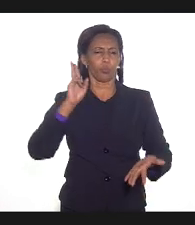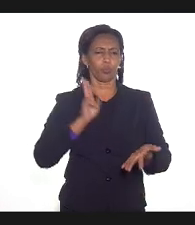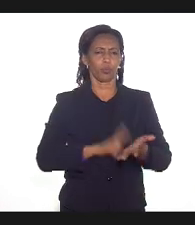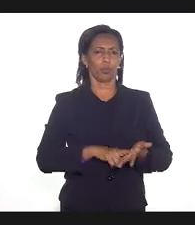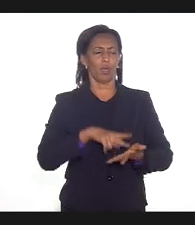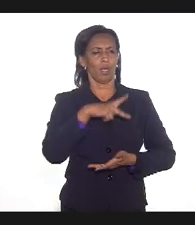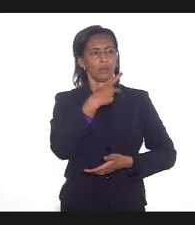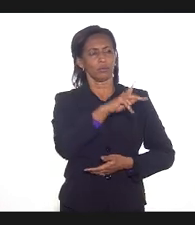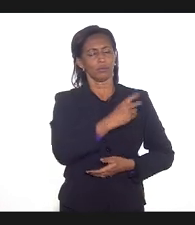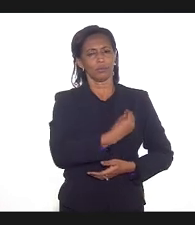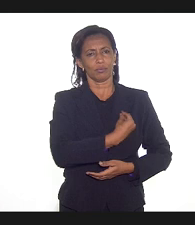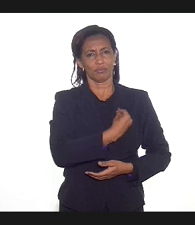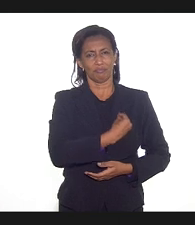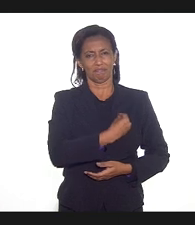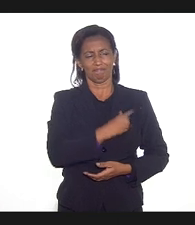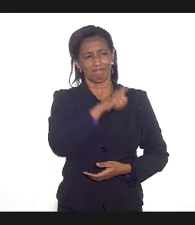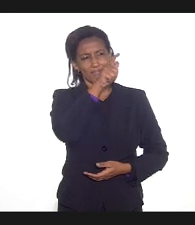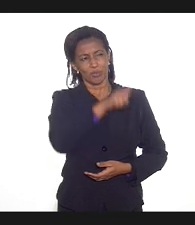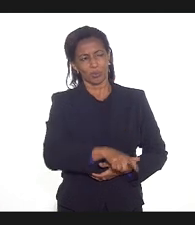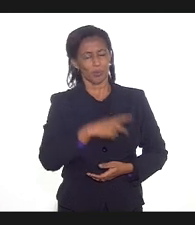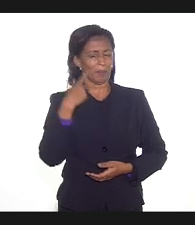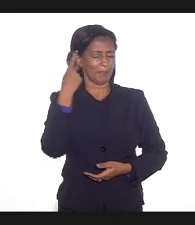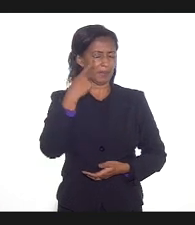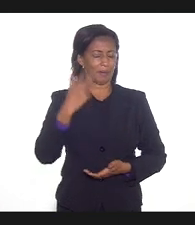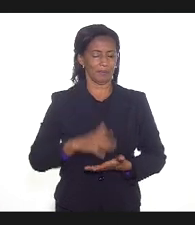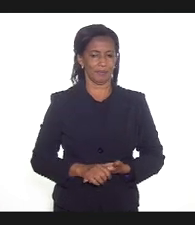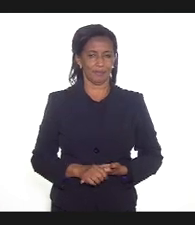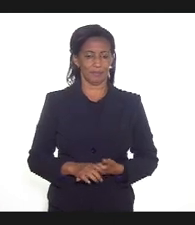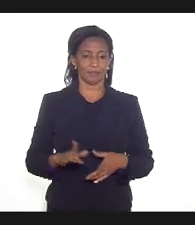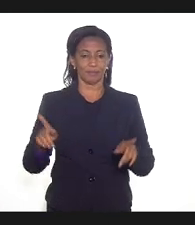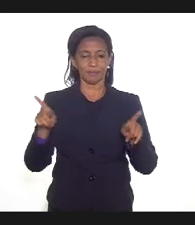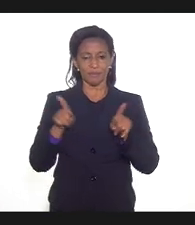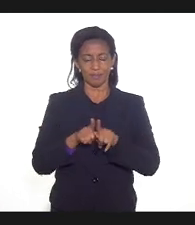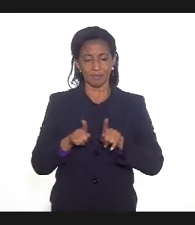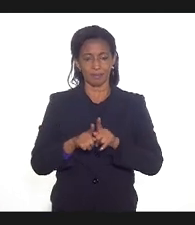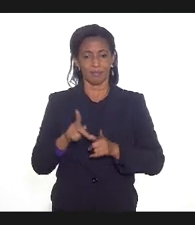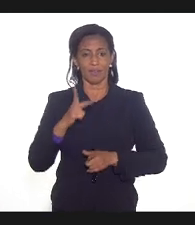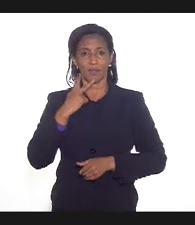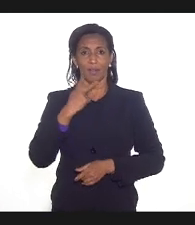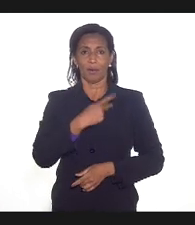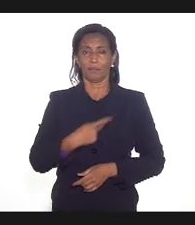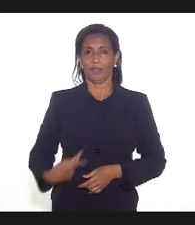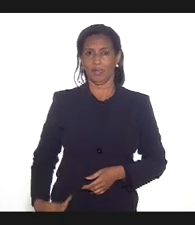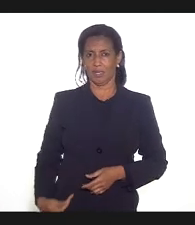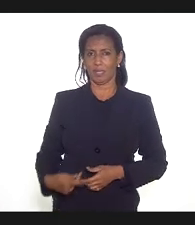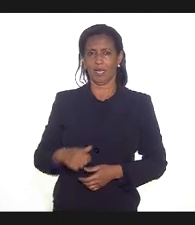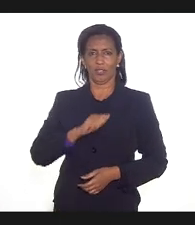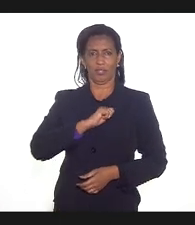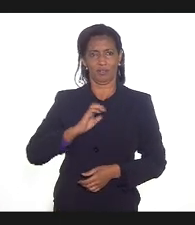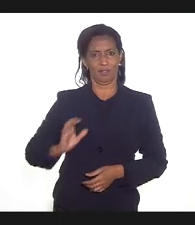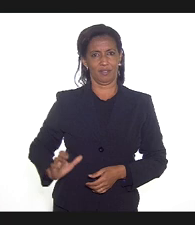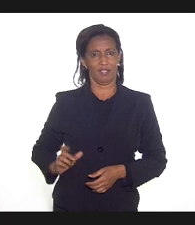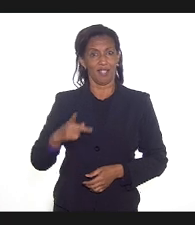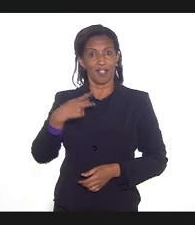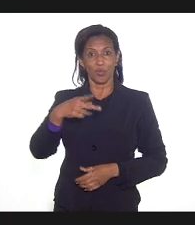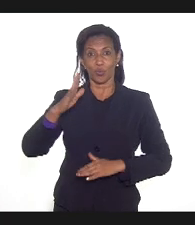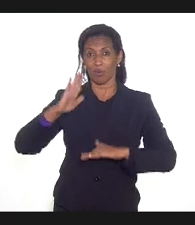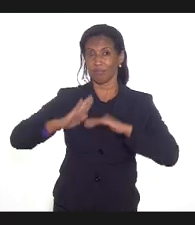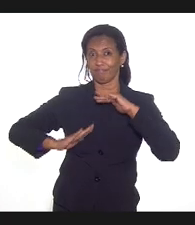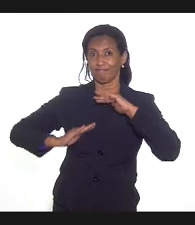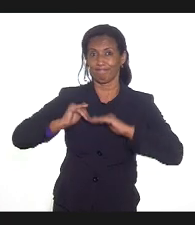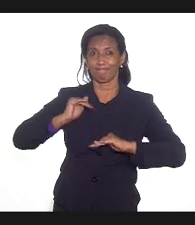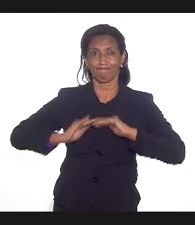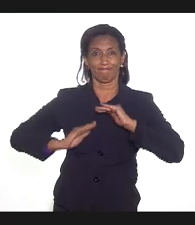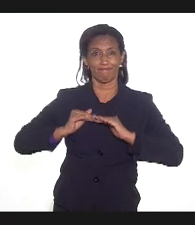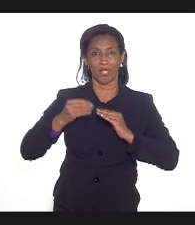a oração EA sua figura parlamentar também ressalto aqui Presidente André Ceciliano a sua capacidade